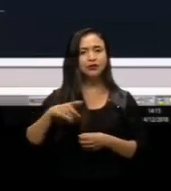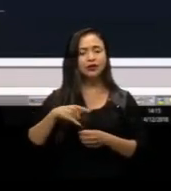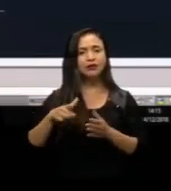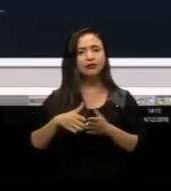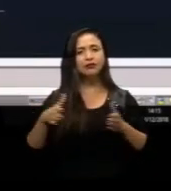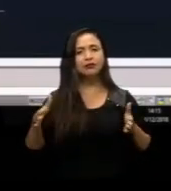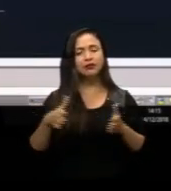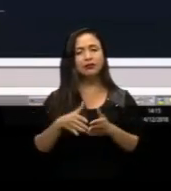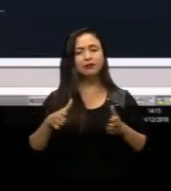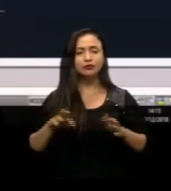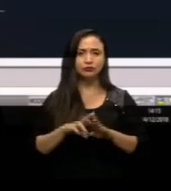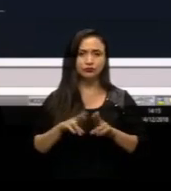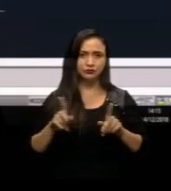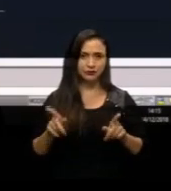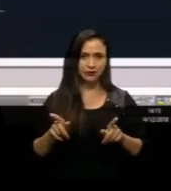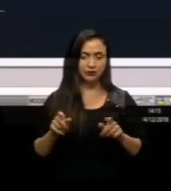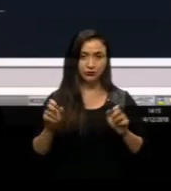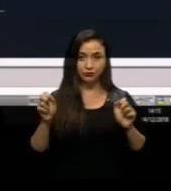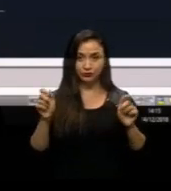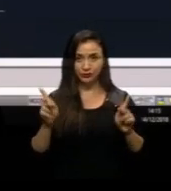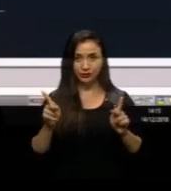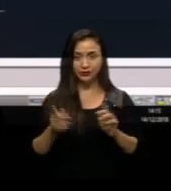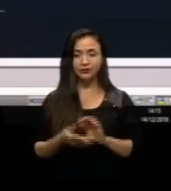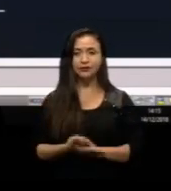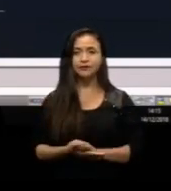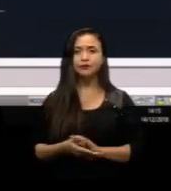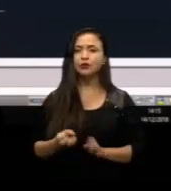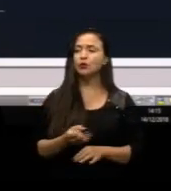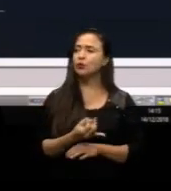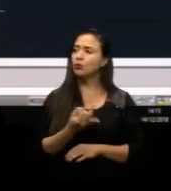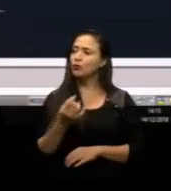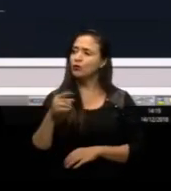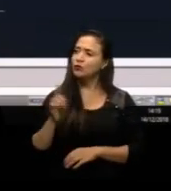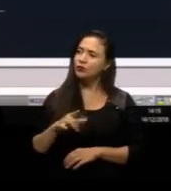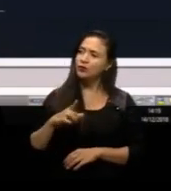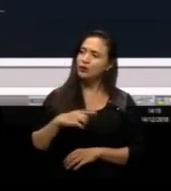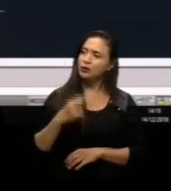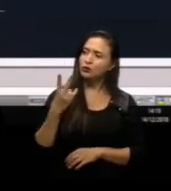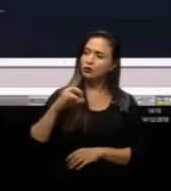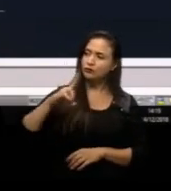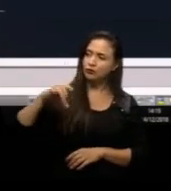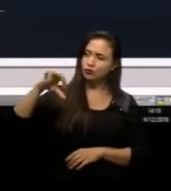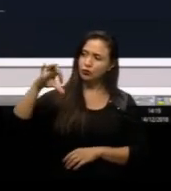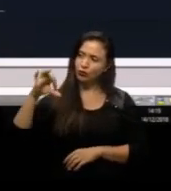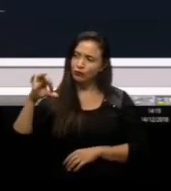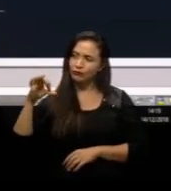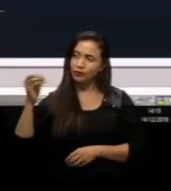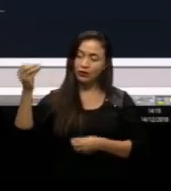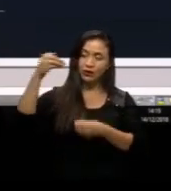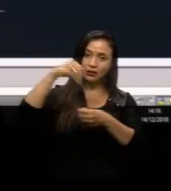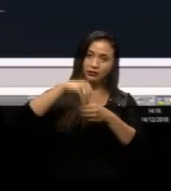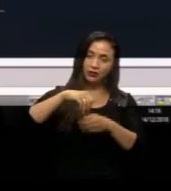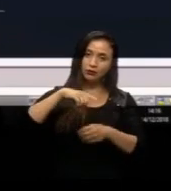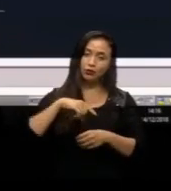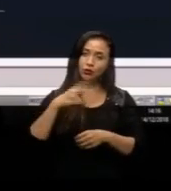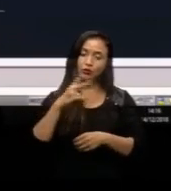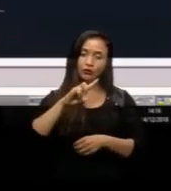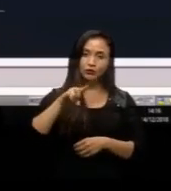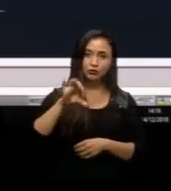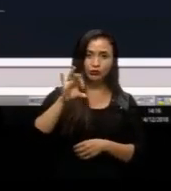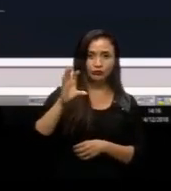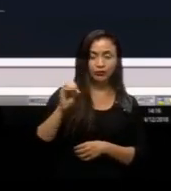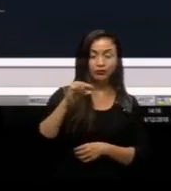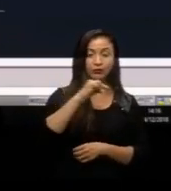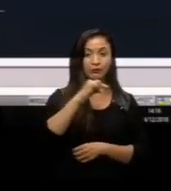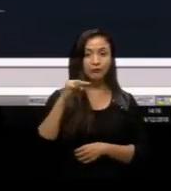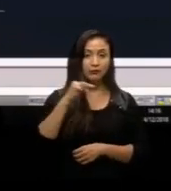tamanho diferente da externa, ok? Então, quanto que seria? Aqui, enquanto eu tenho 2,9, aqui dentro eu tenho 2,90